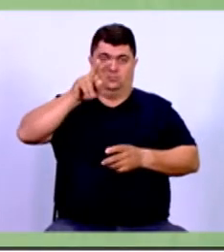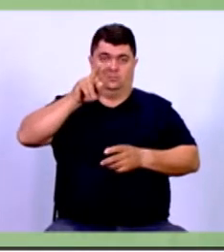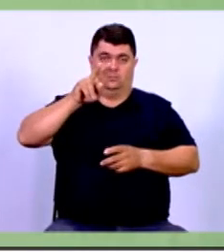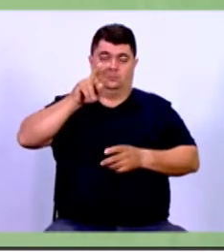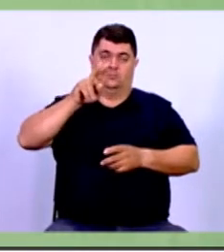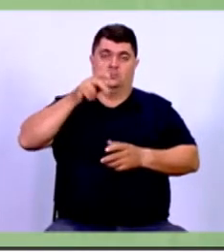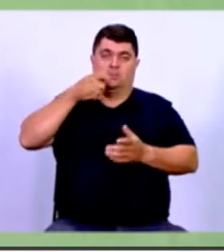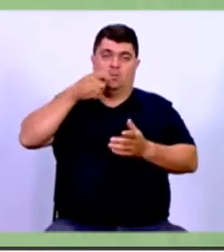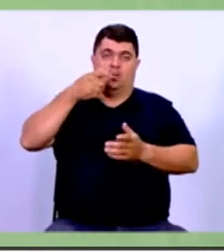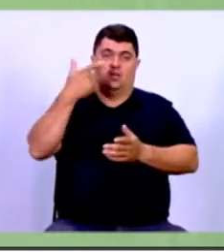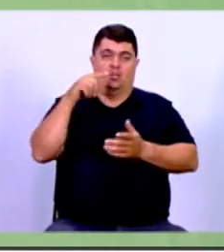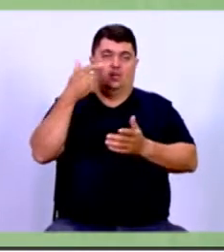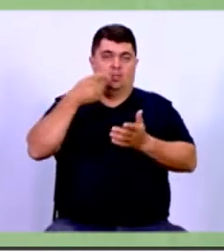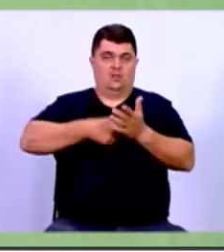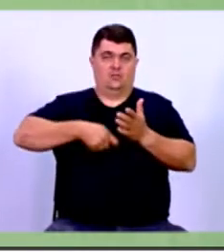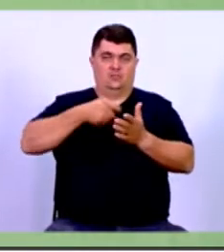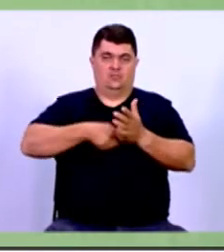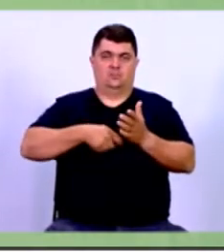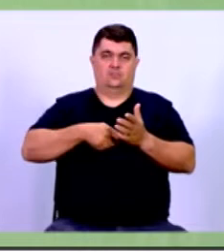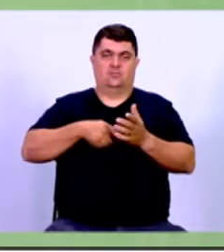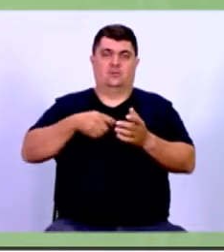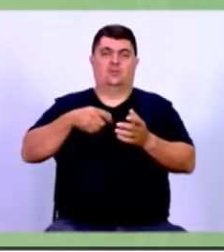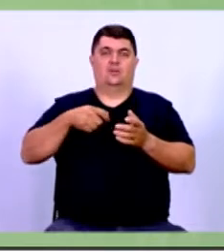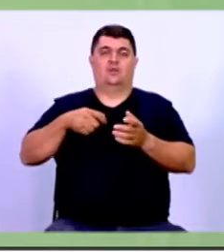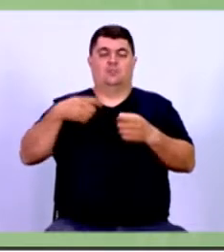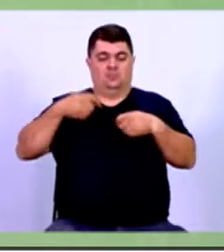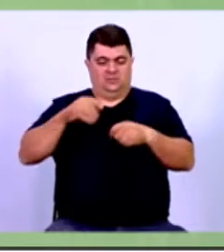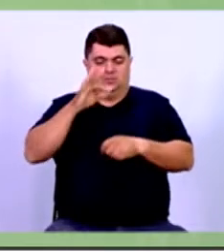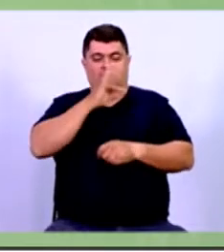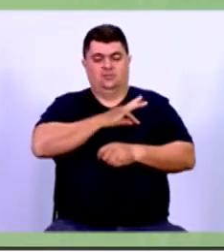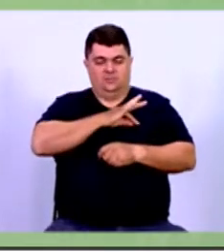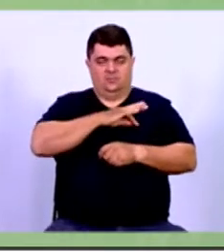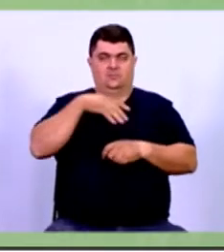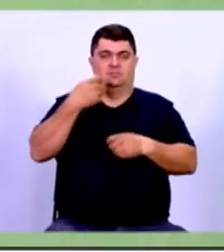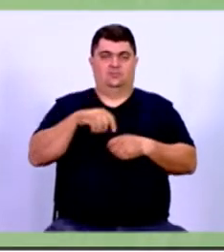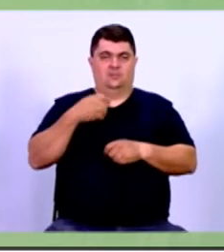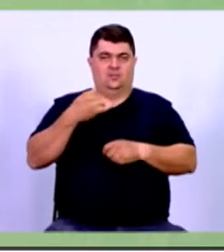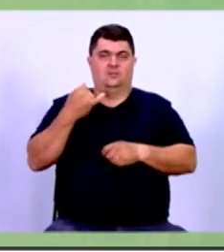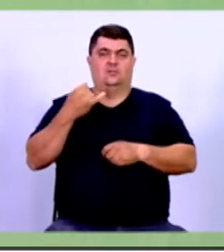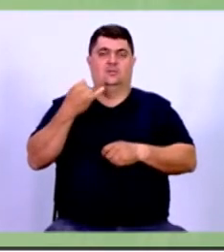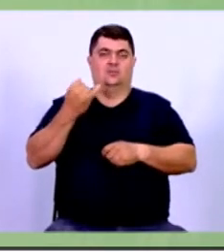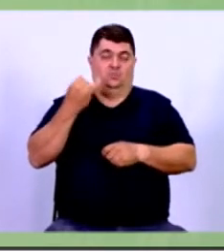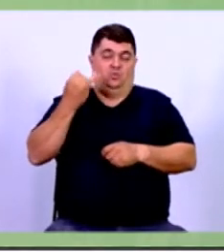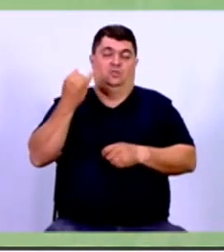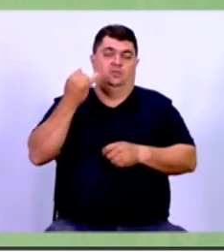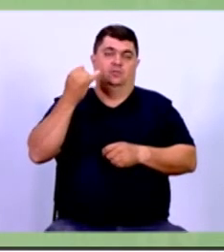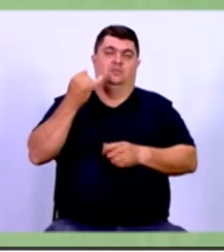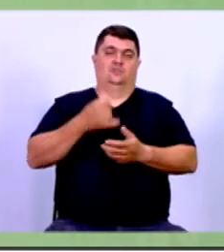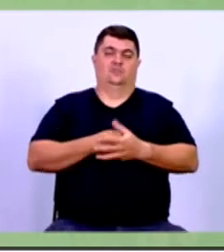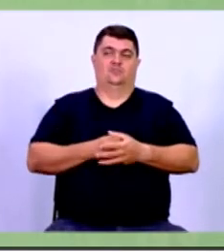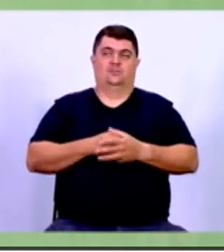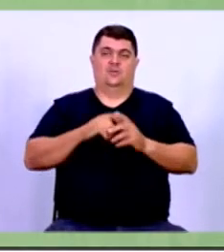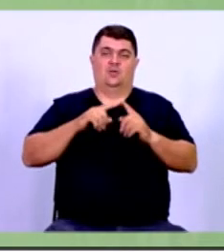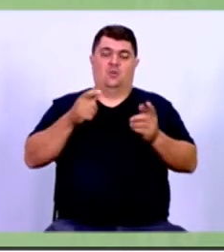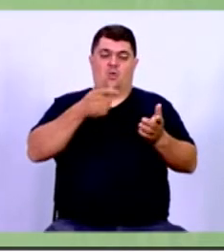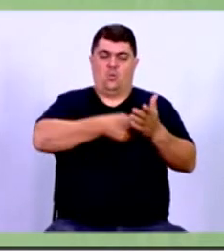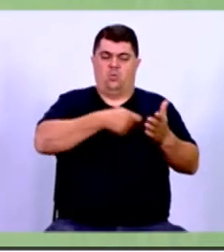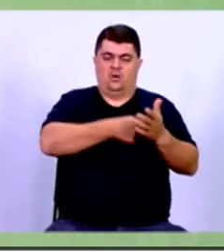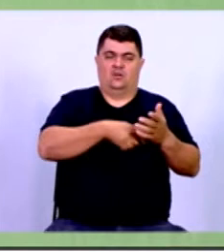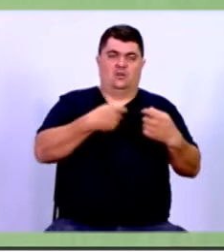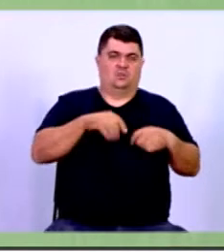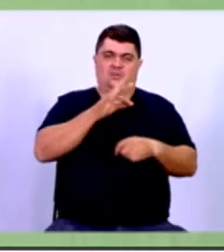não obrigatório, obrigatoriamente tem que te pagar uma bolsa, tem que te remunerar. Já o obrigatório,